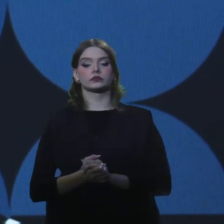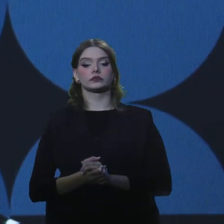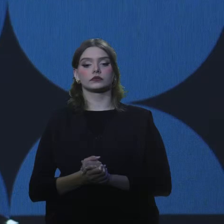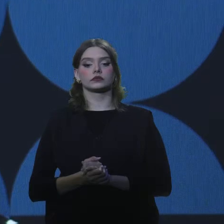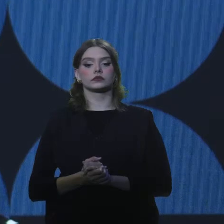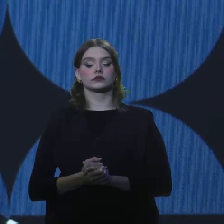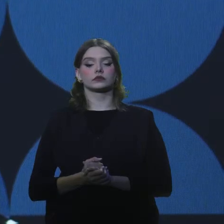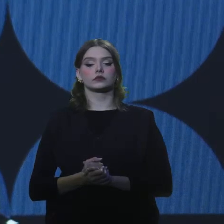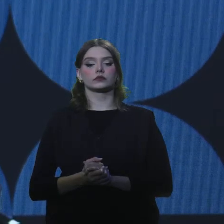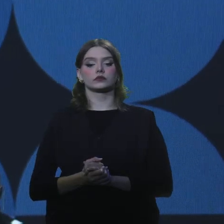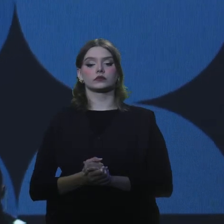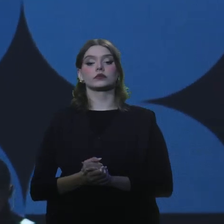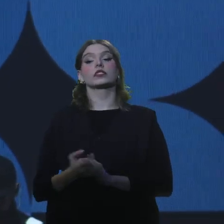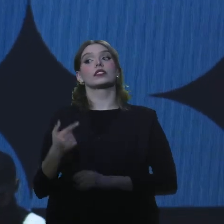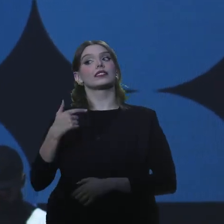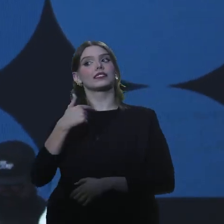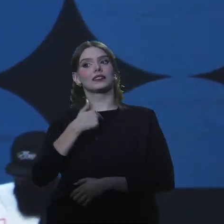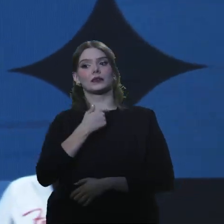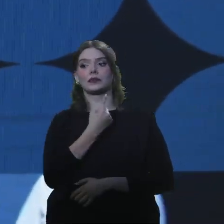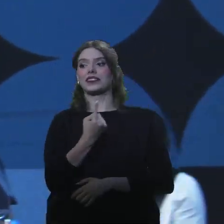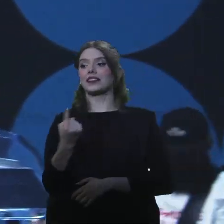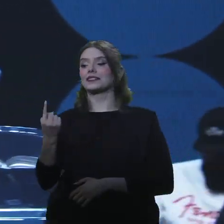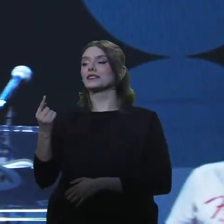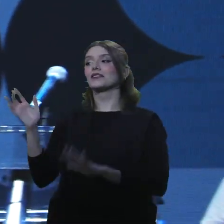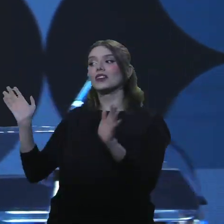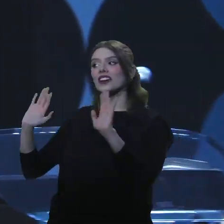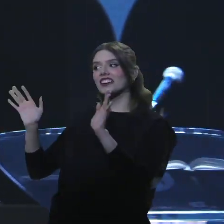eles para o retiro. E eu fui receber ali todo mundo e tal,